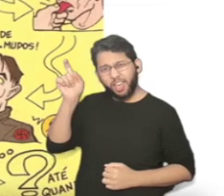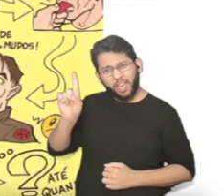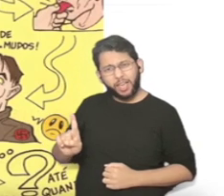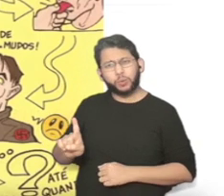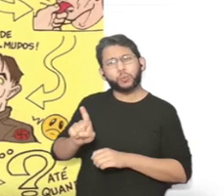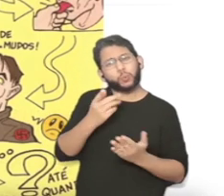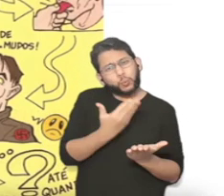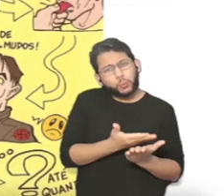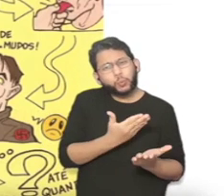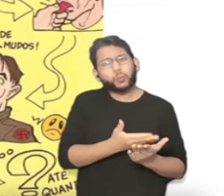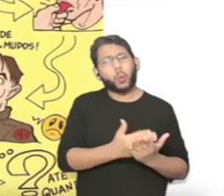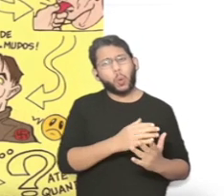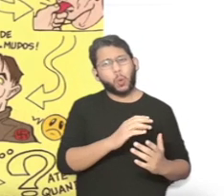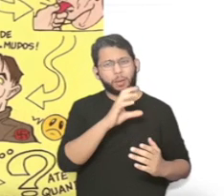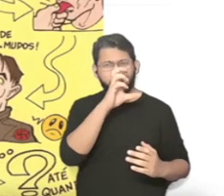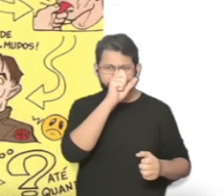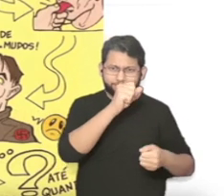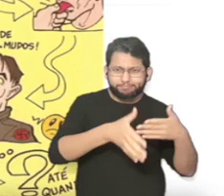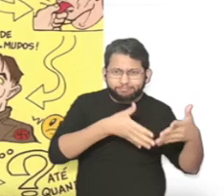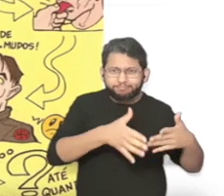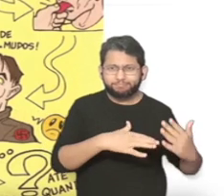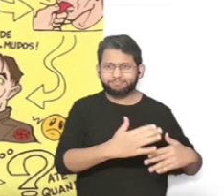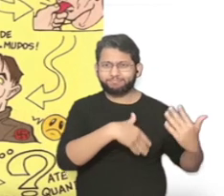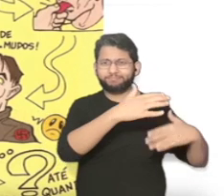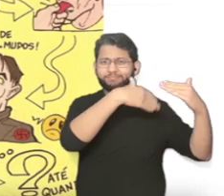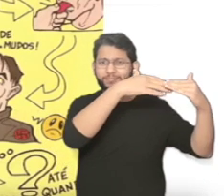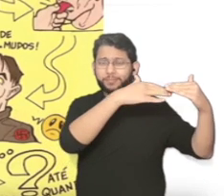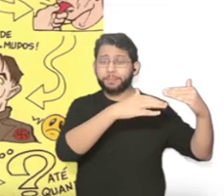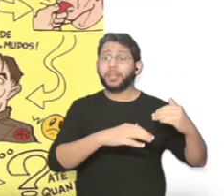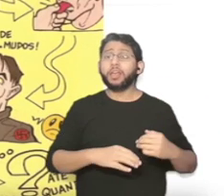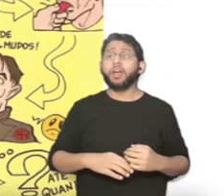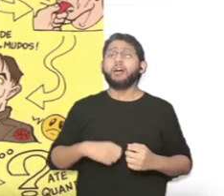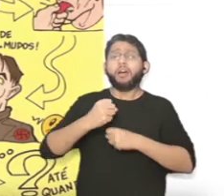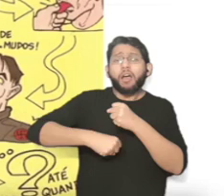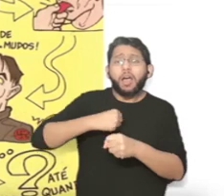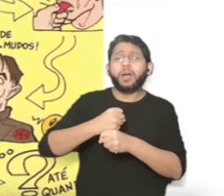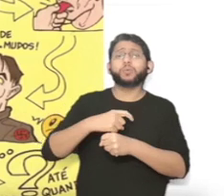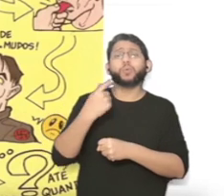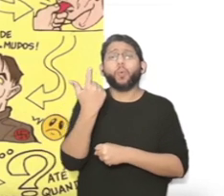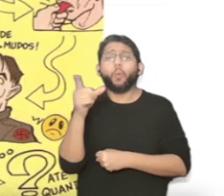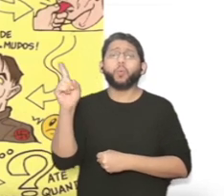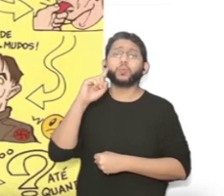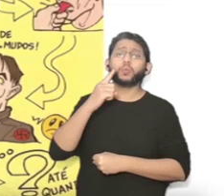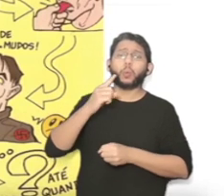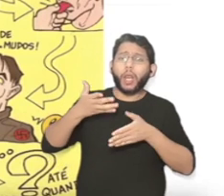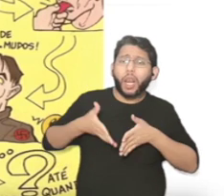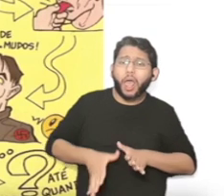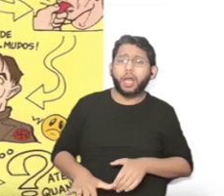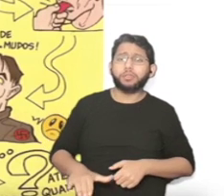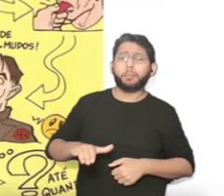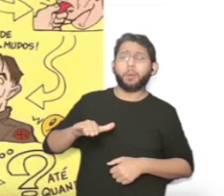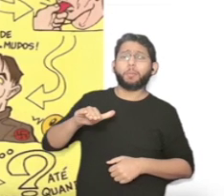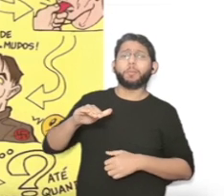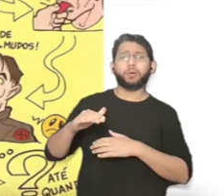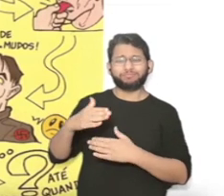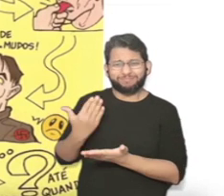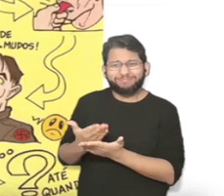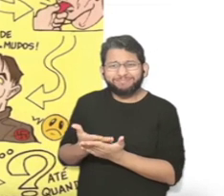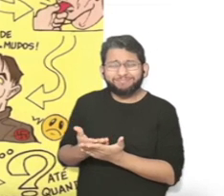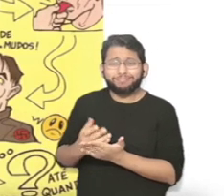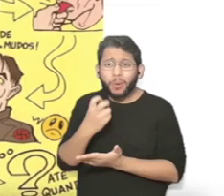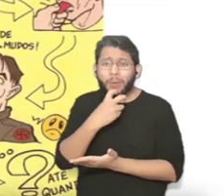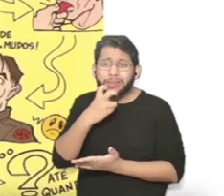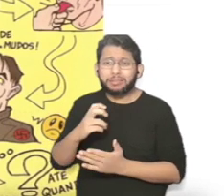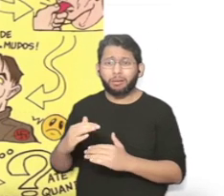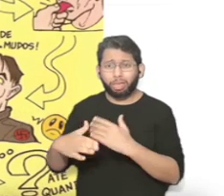mesmas condições de escolaridade. Segundo Paulo Vaz de Carvalho, né, a gente tem no livro sobre História